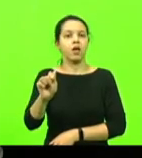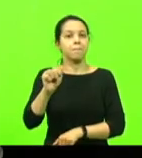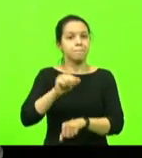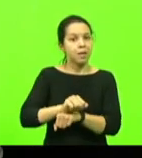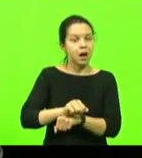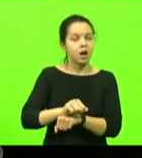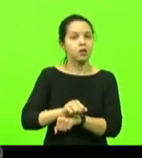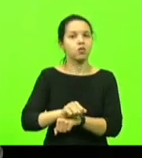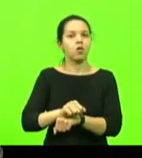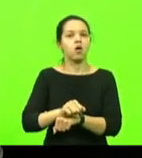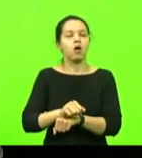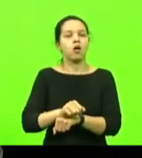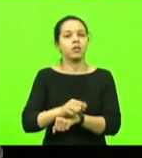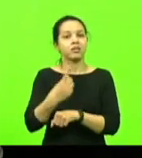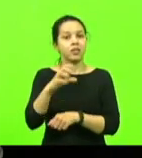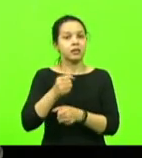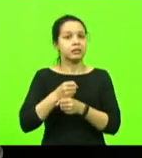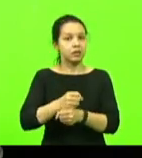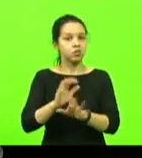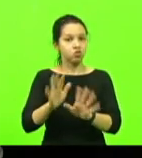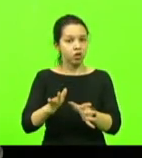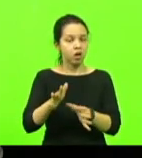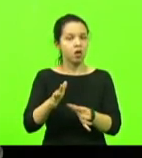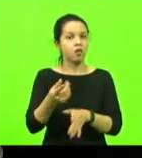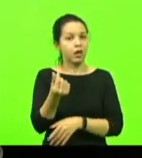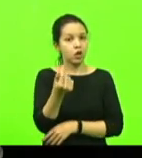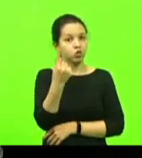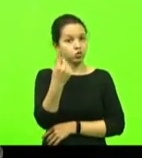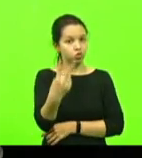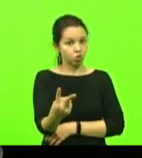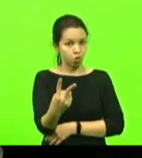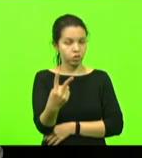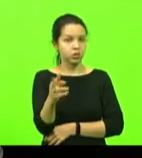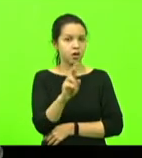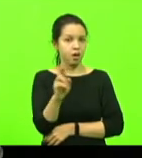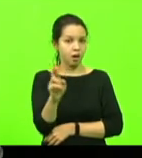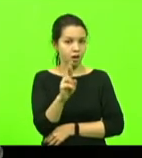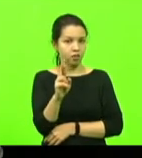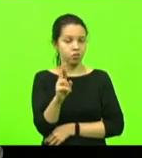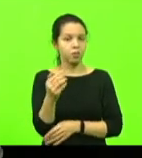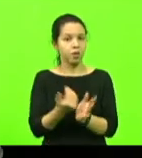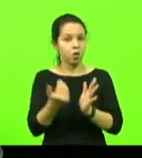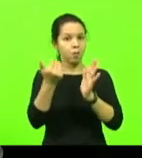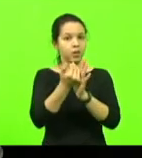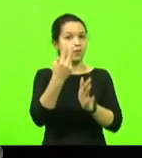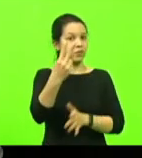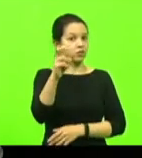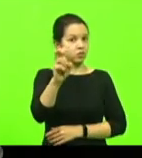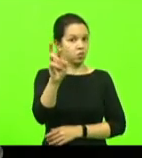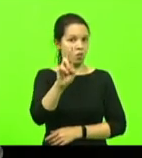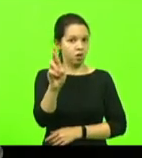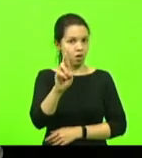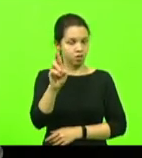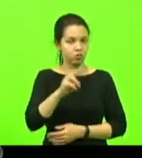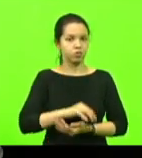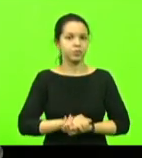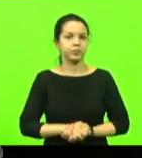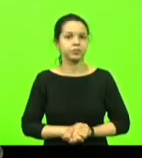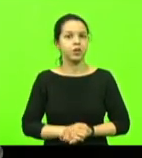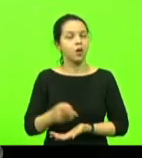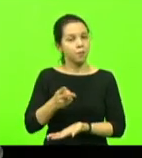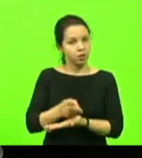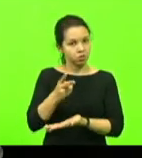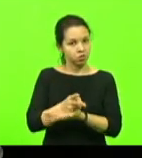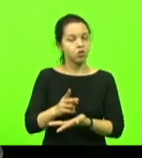R$ 12,00 por dia trabalhado, para R$ 25,00. Que sejam mantidas todas as